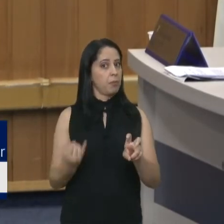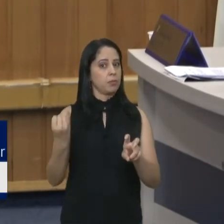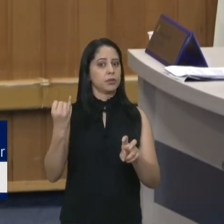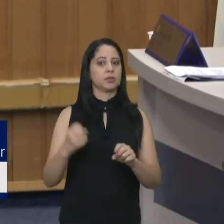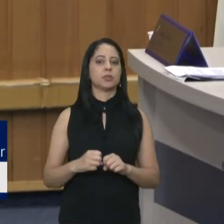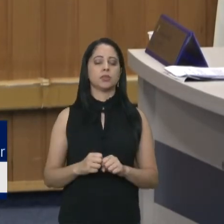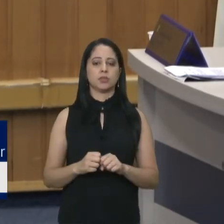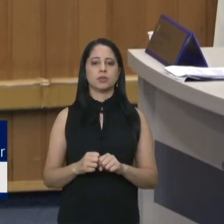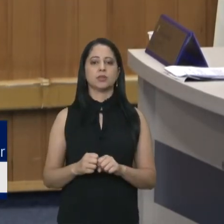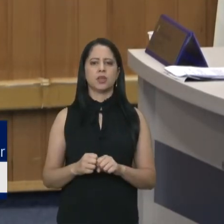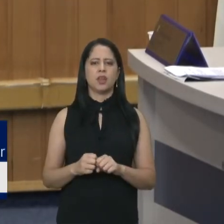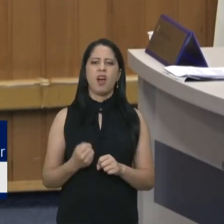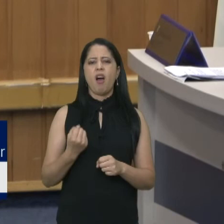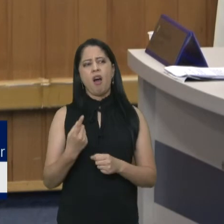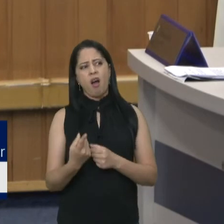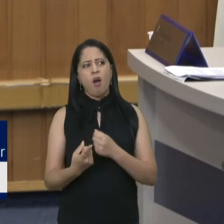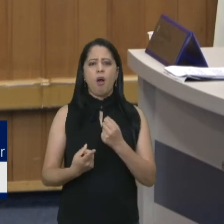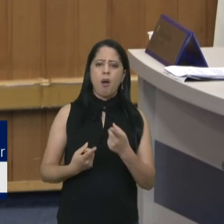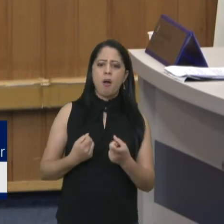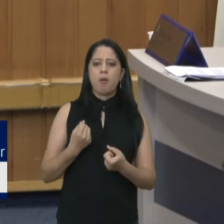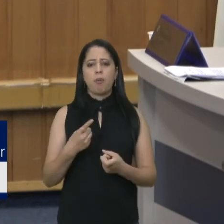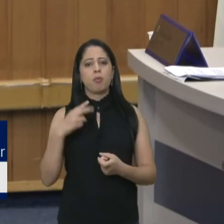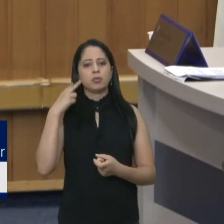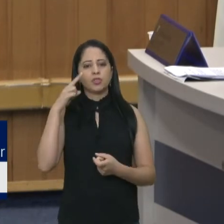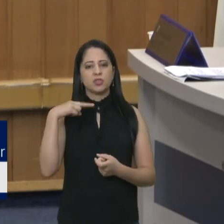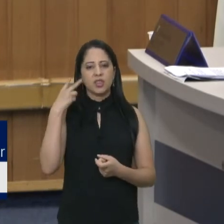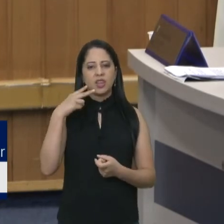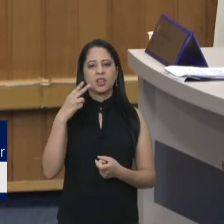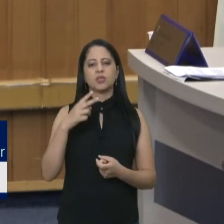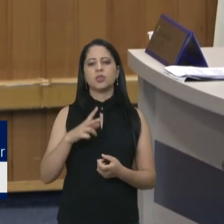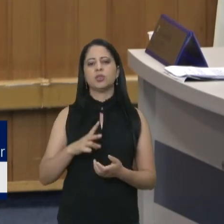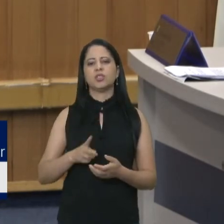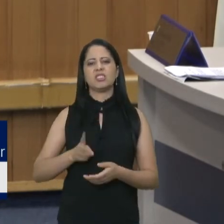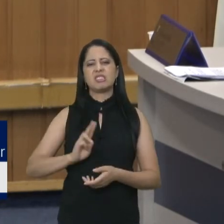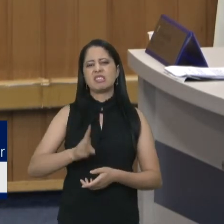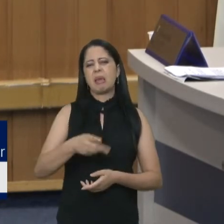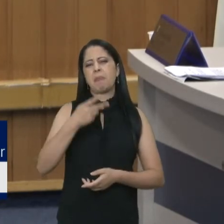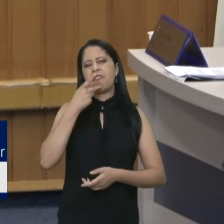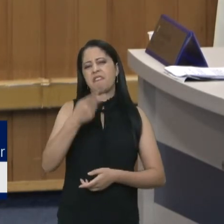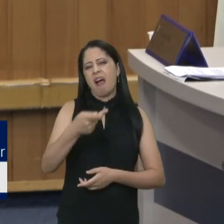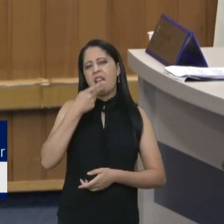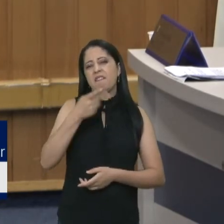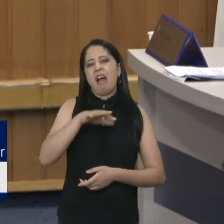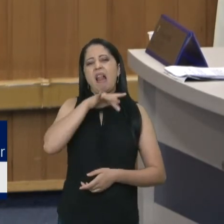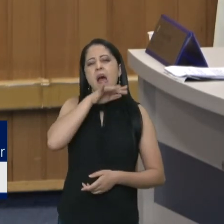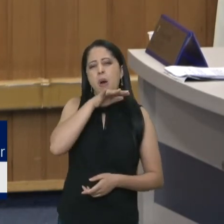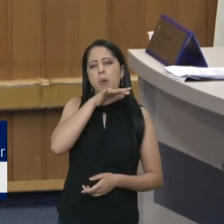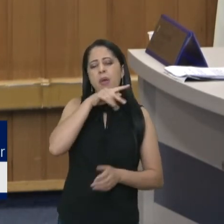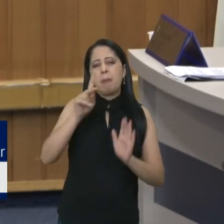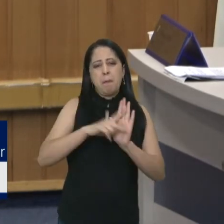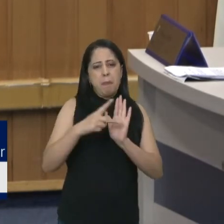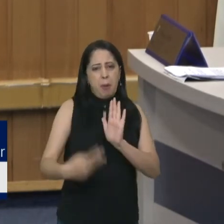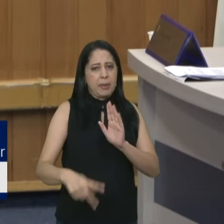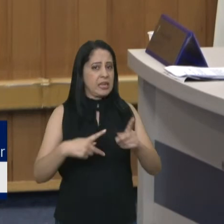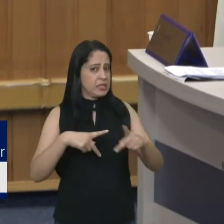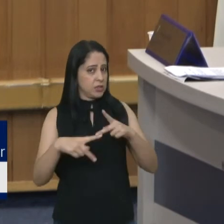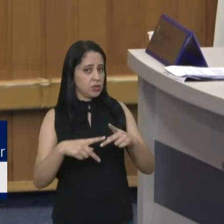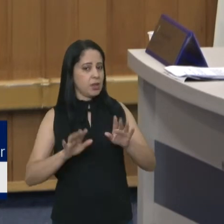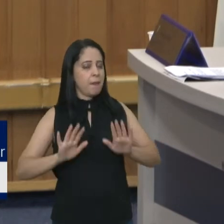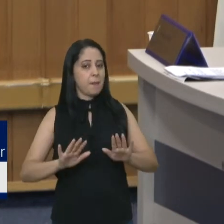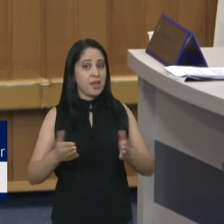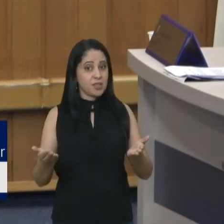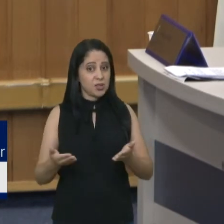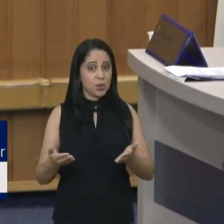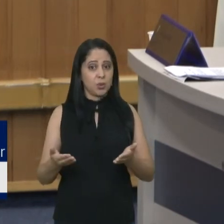alguns vereadores acabam colocando muitas coisas ruins, às vezes, da cidade. Mas hoje nós